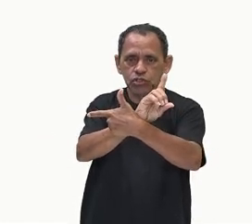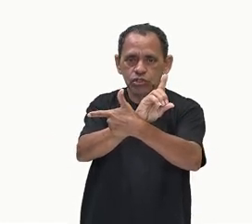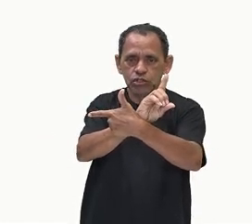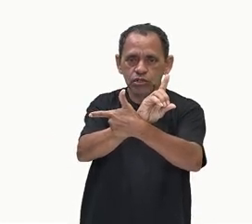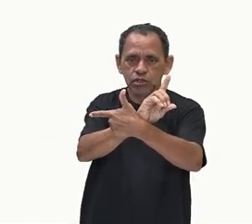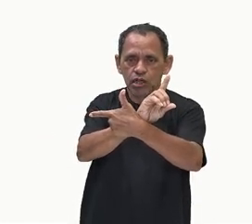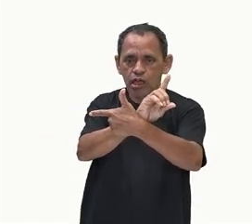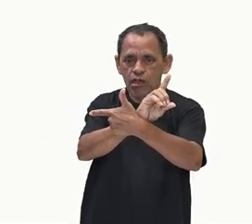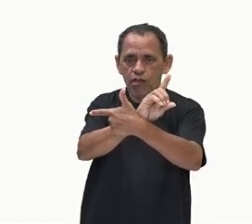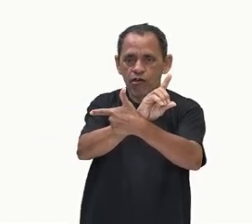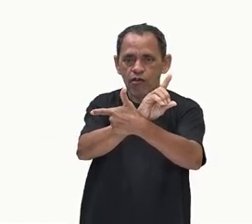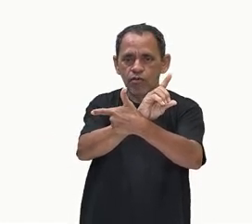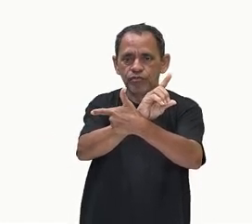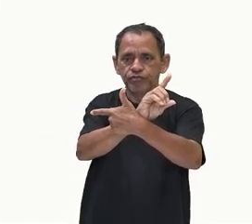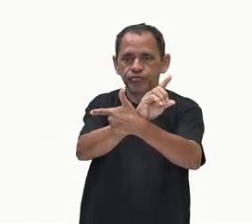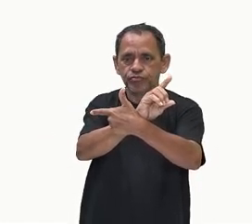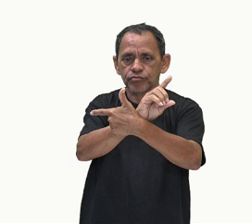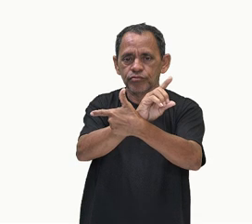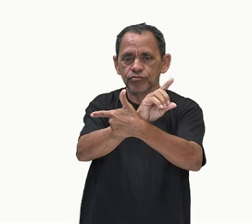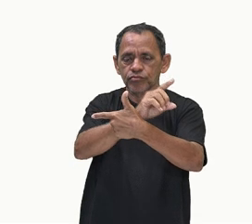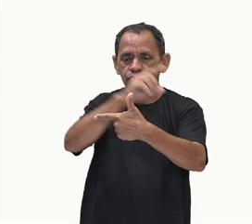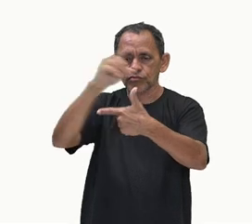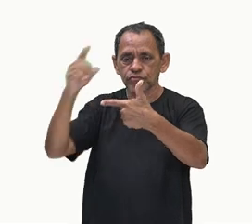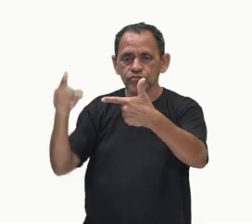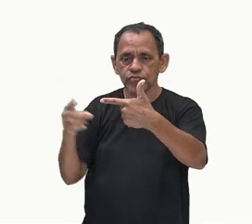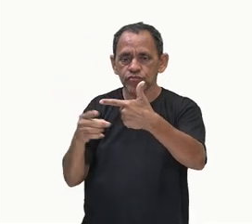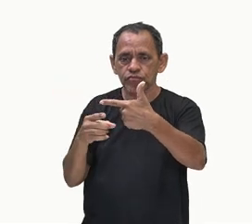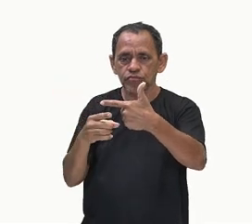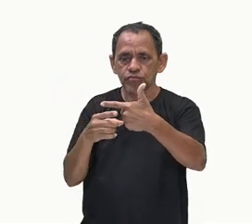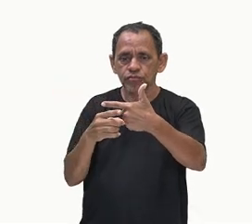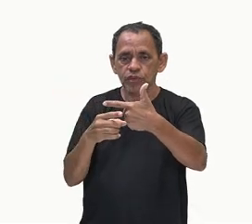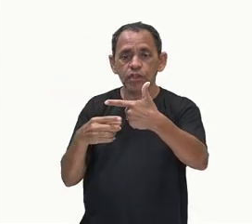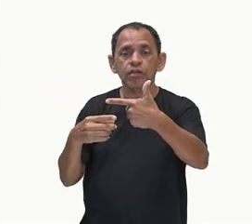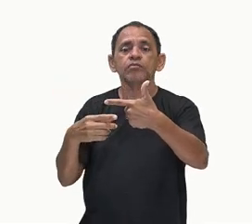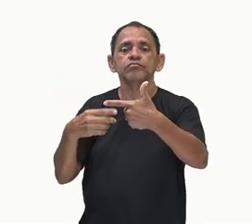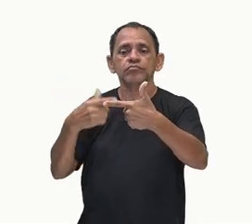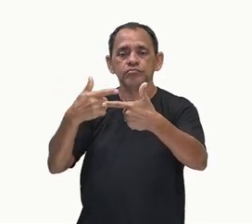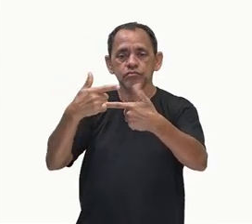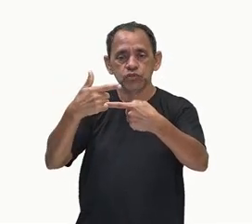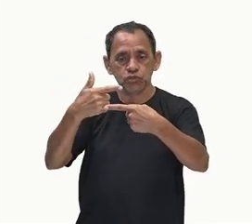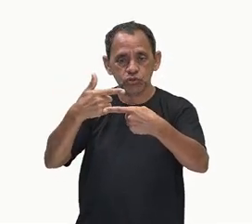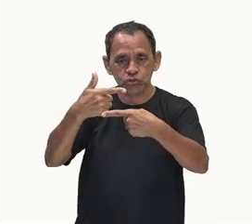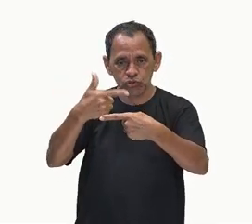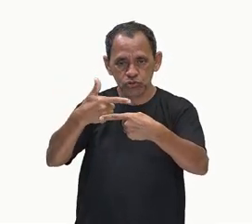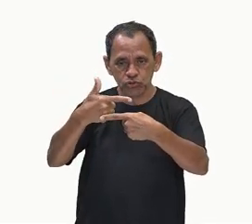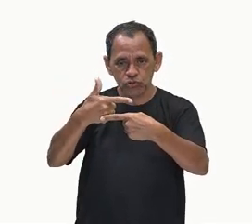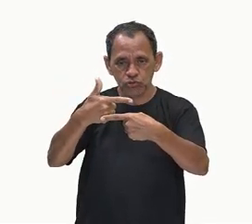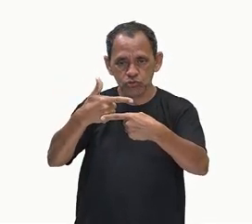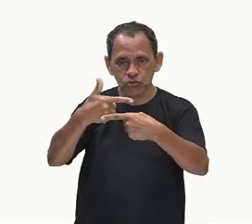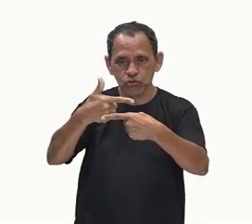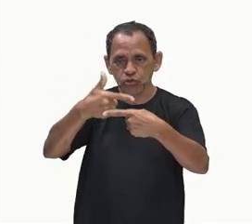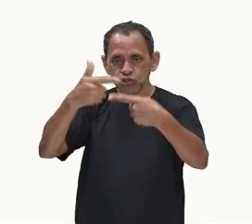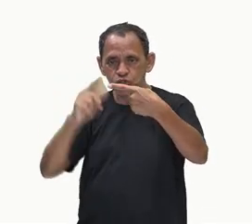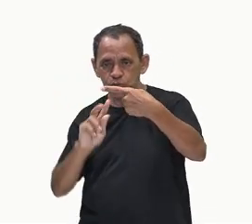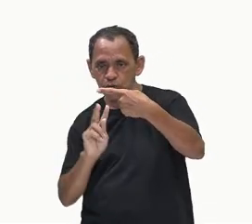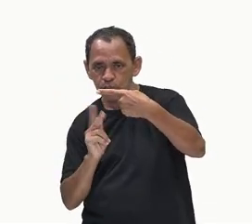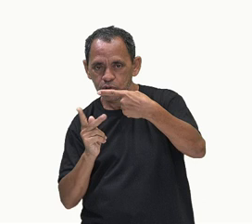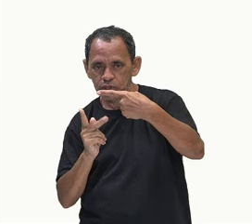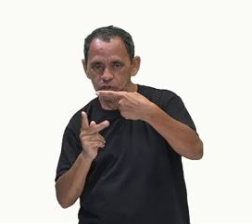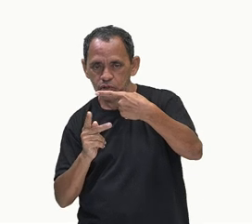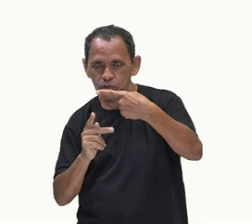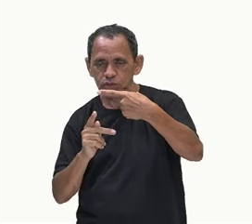valor que está aqui ao lado do ângulo D que é 2 sobre a hipotenusa que é